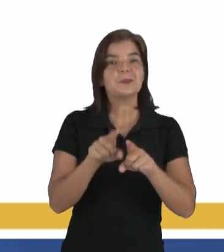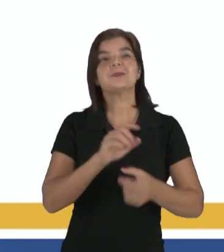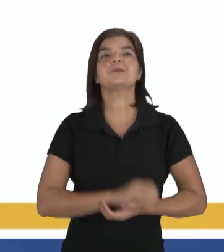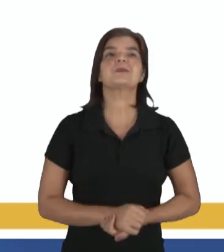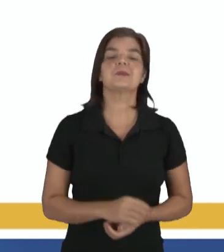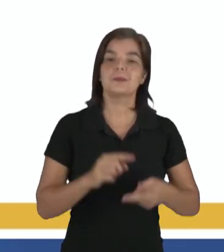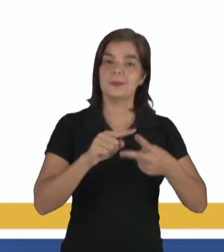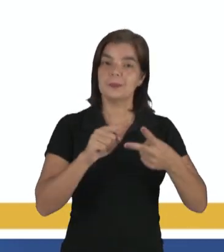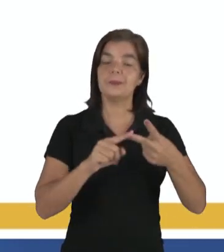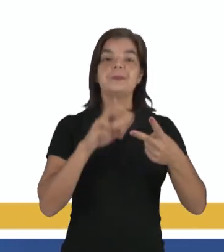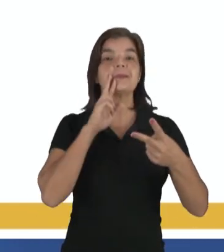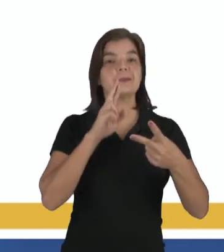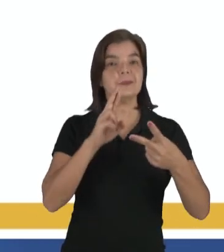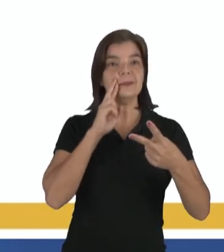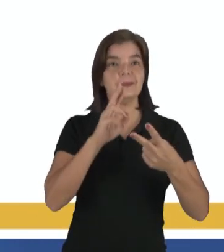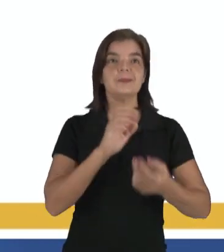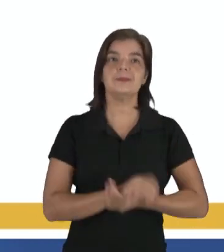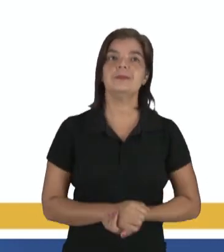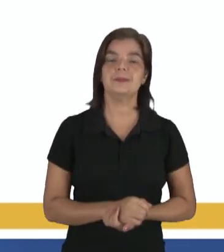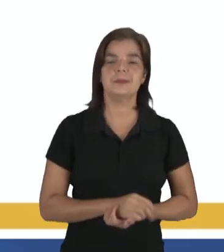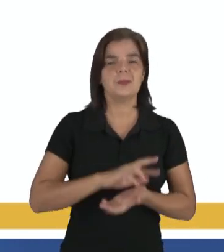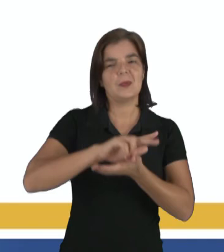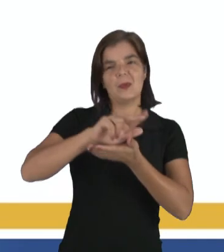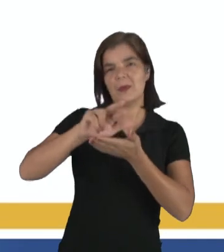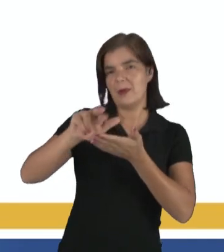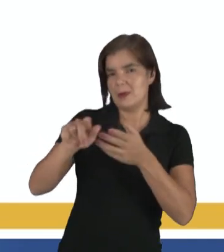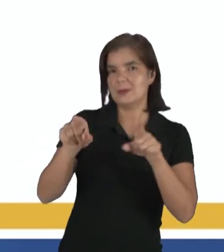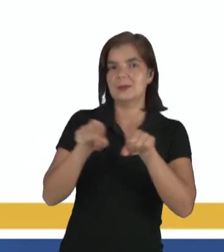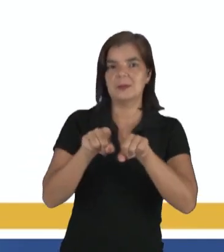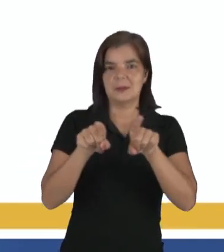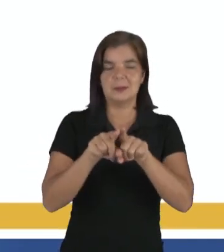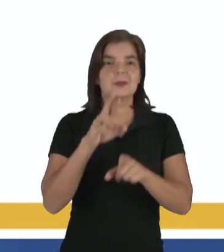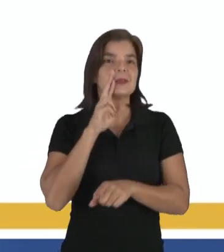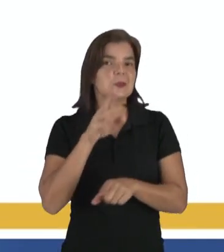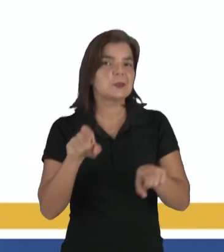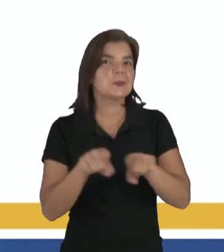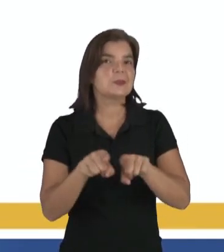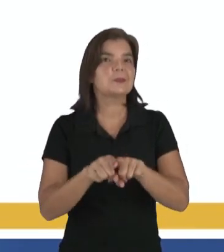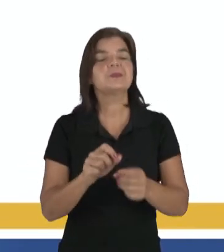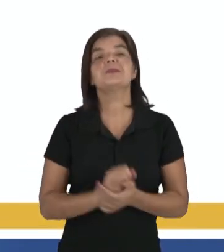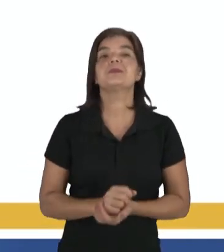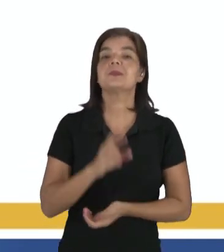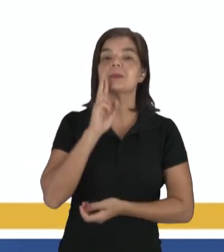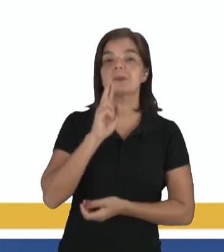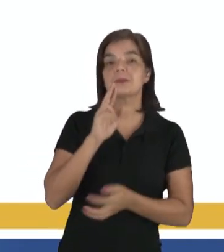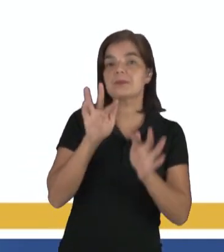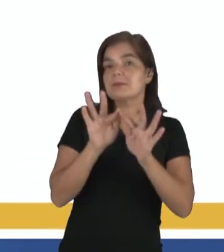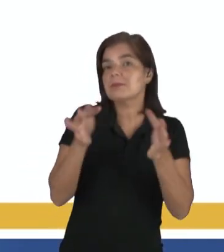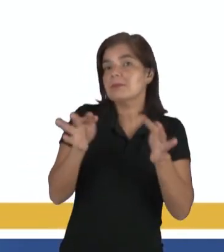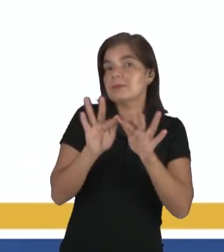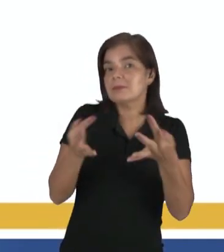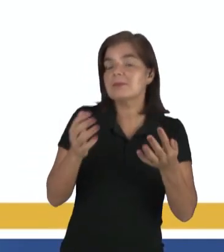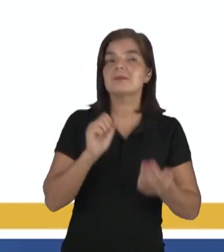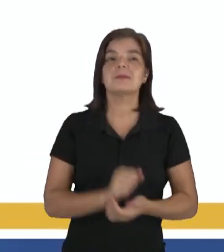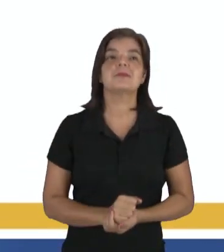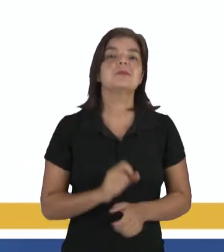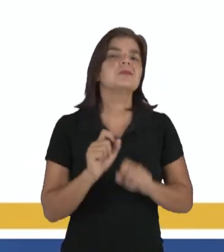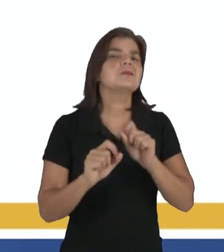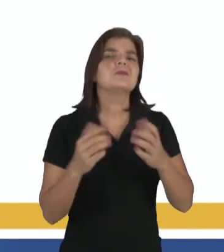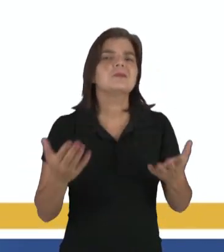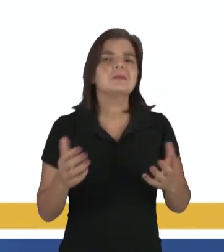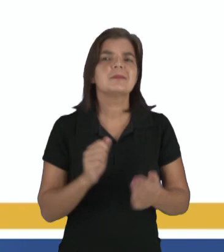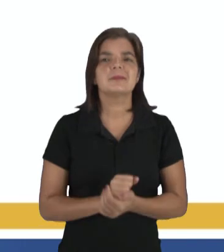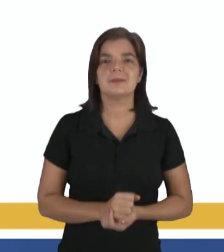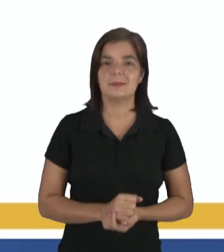Existem duas formas de você responder várias formas de responder na verdade né você pode dar uma resposta simples que